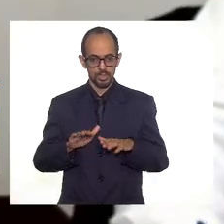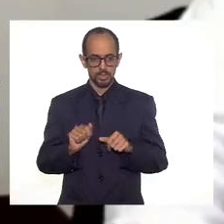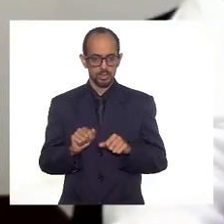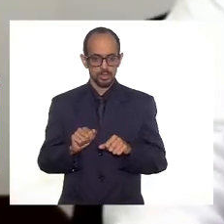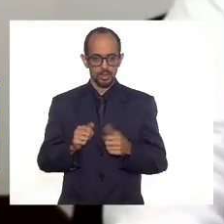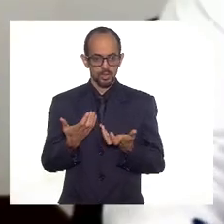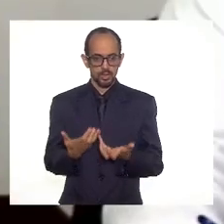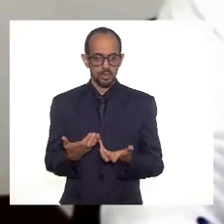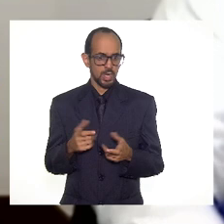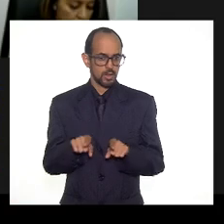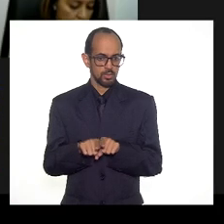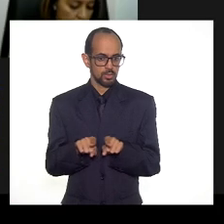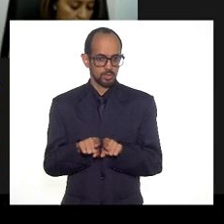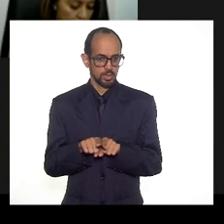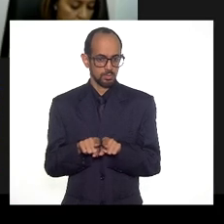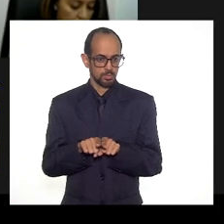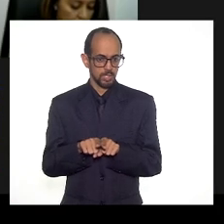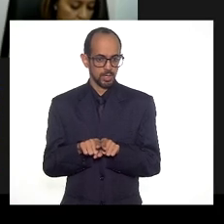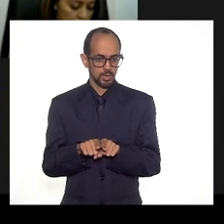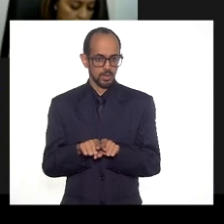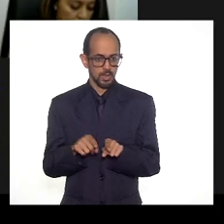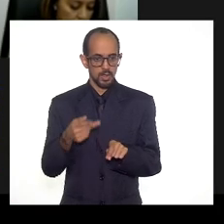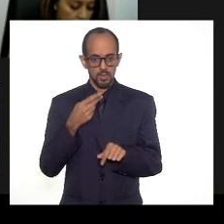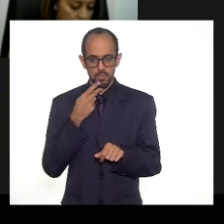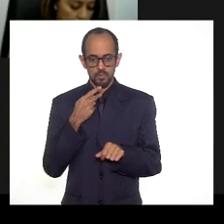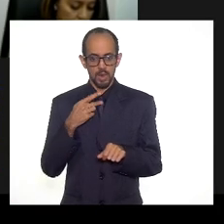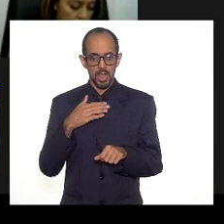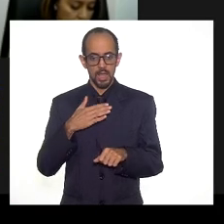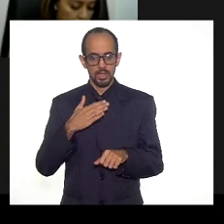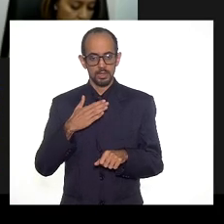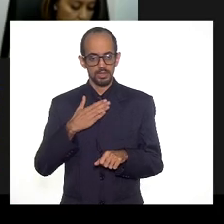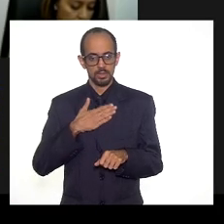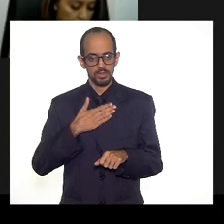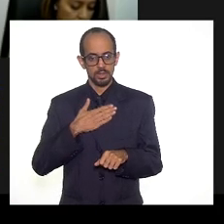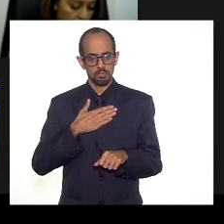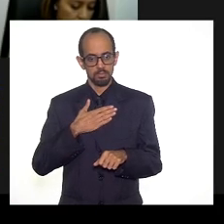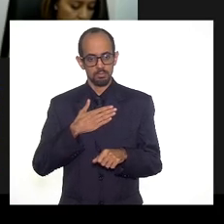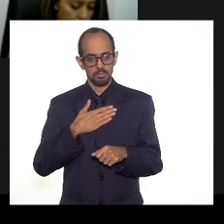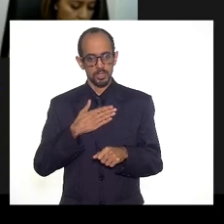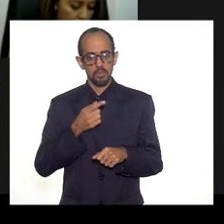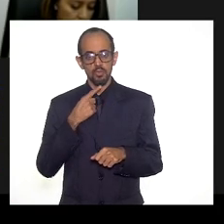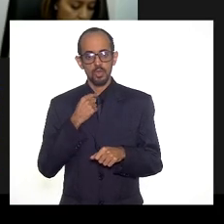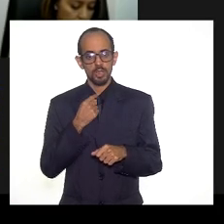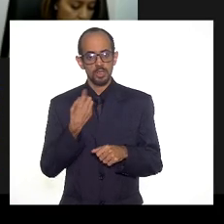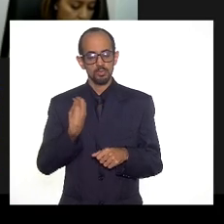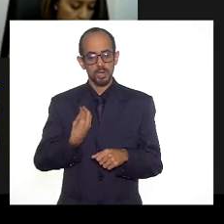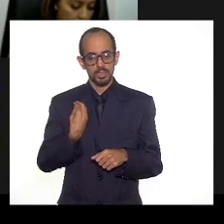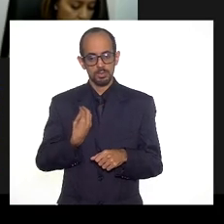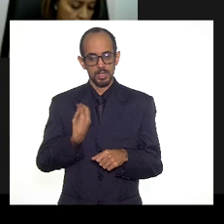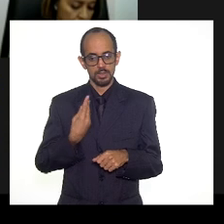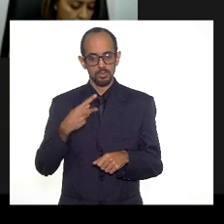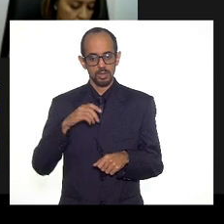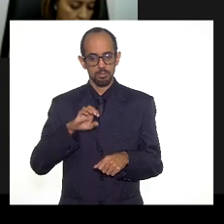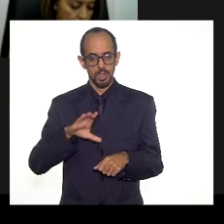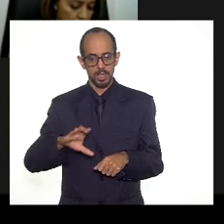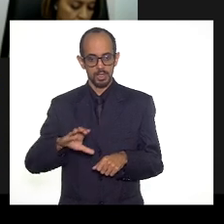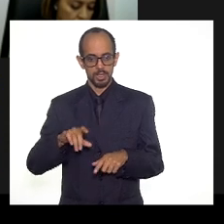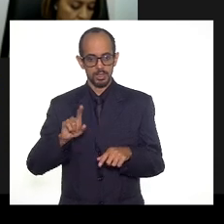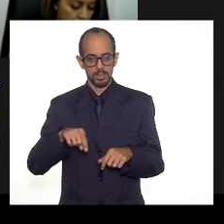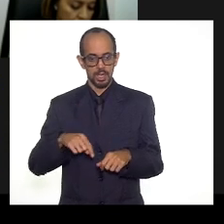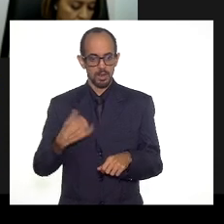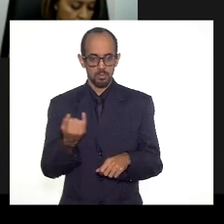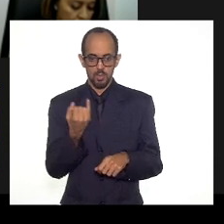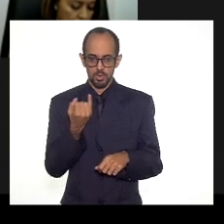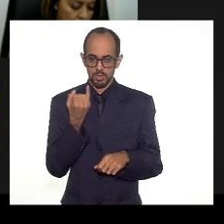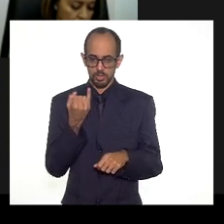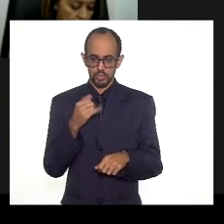mas eu queria colocar a minha posição nessa PEC, que é super importante para o Rio de Janeiro. É, o Rio de